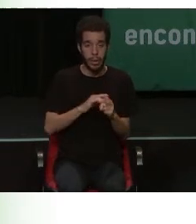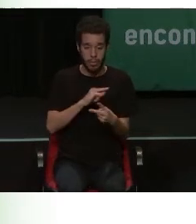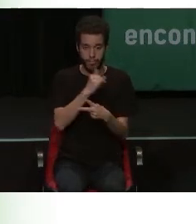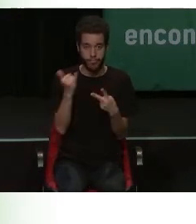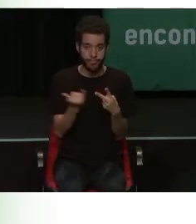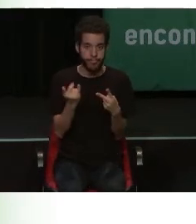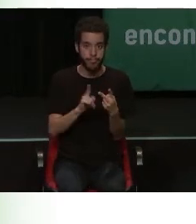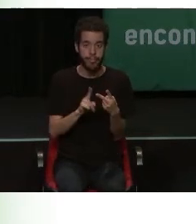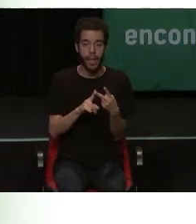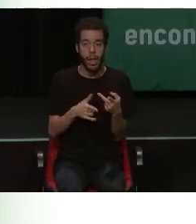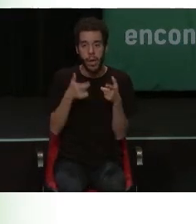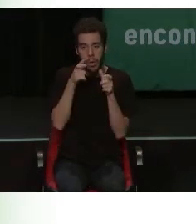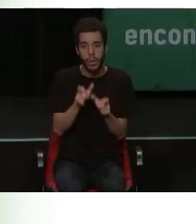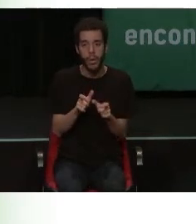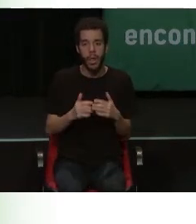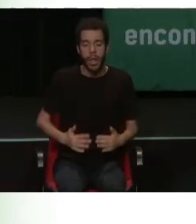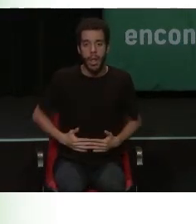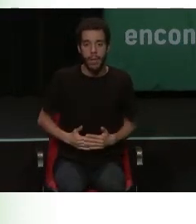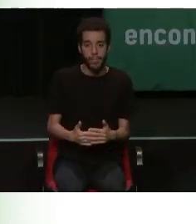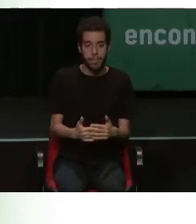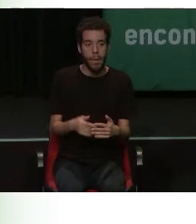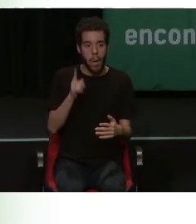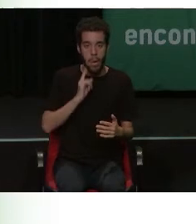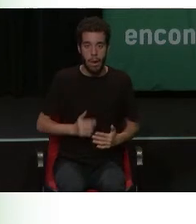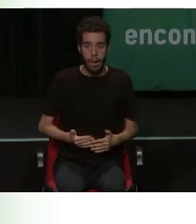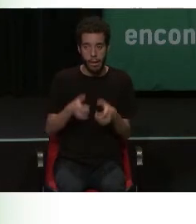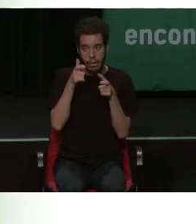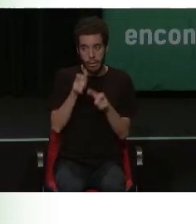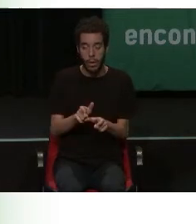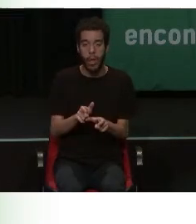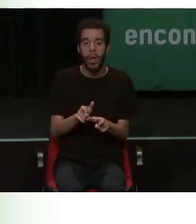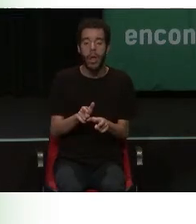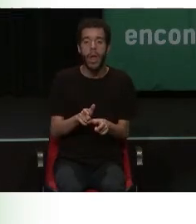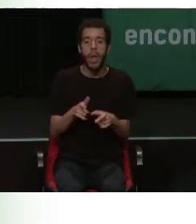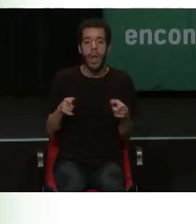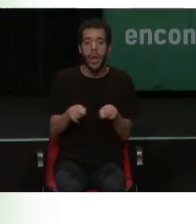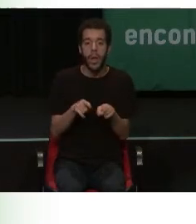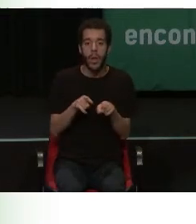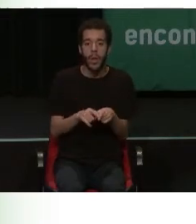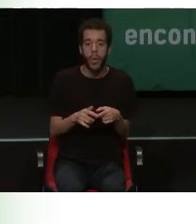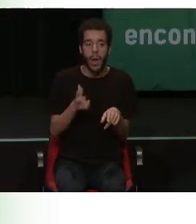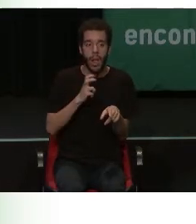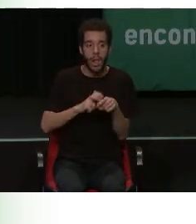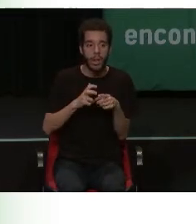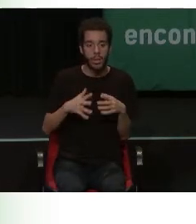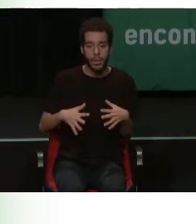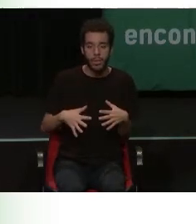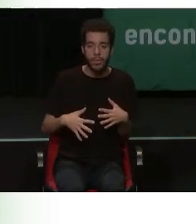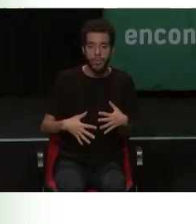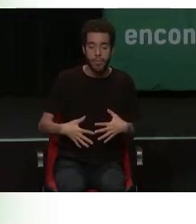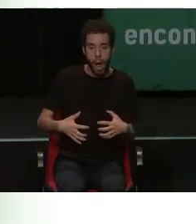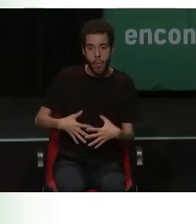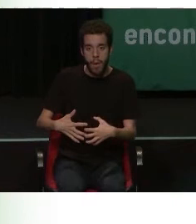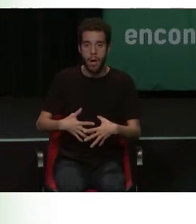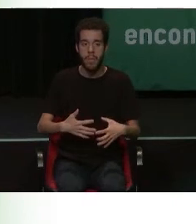monitorização da gravidez nas mulheres, portanto, usa elétrodos para fazer uma análise